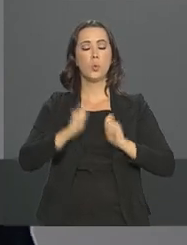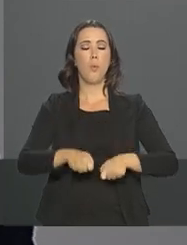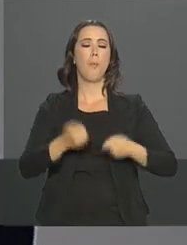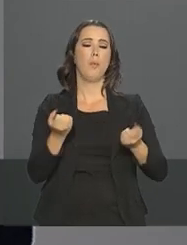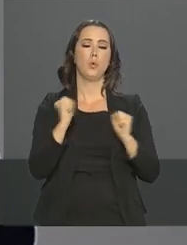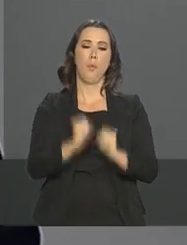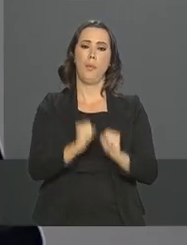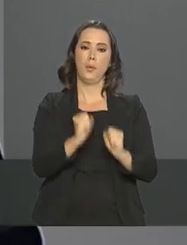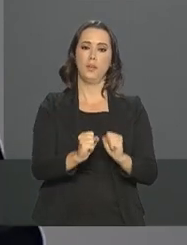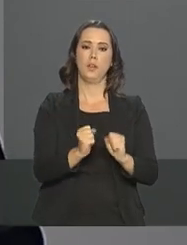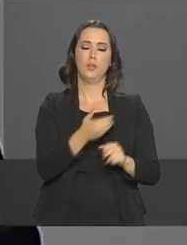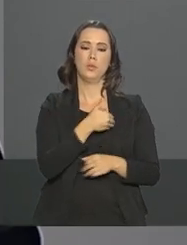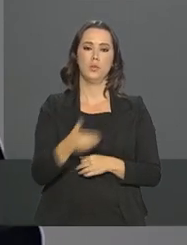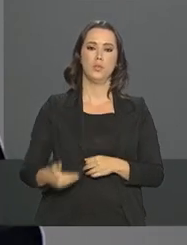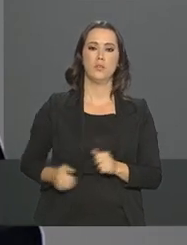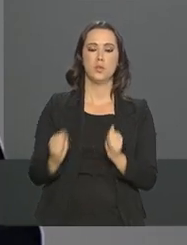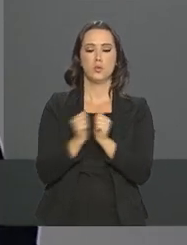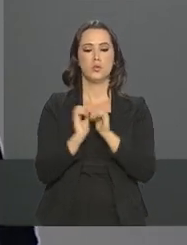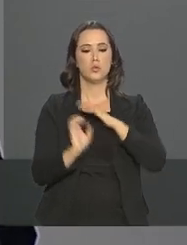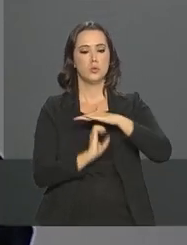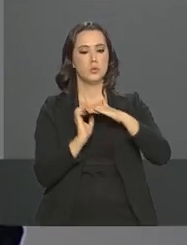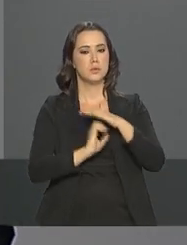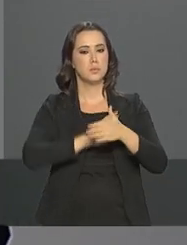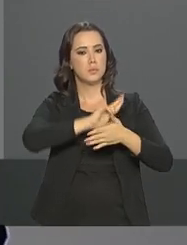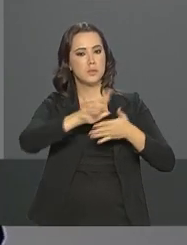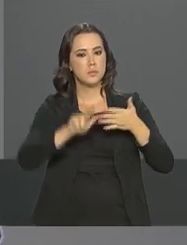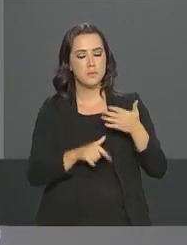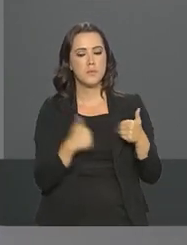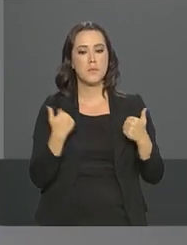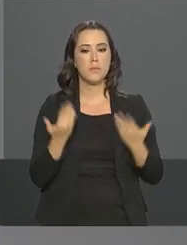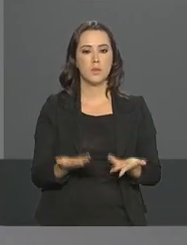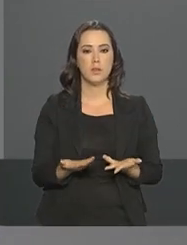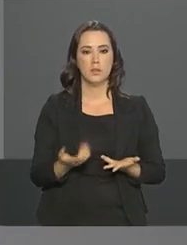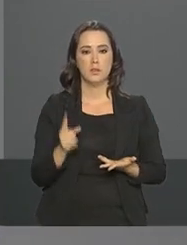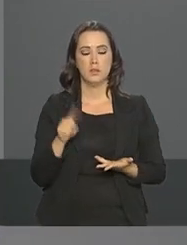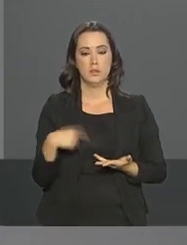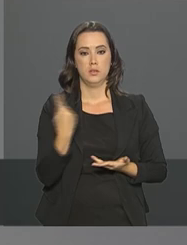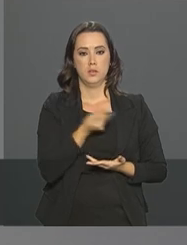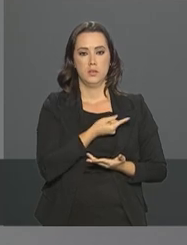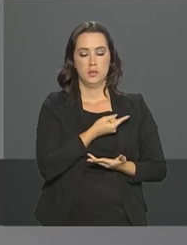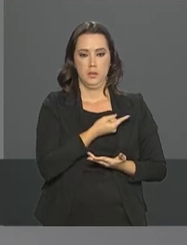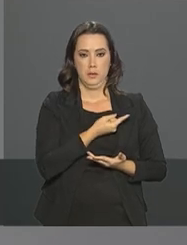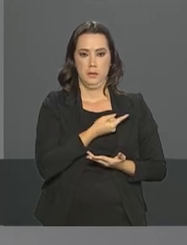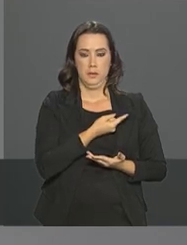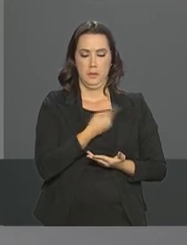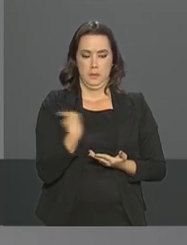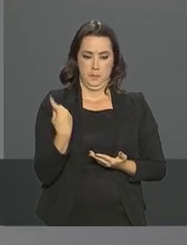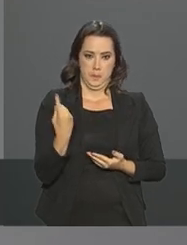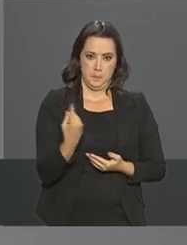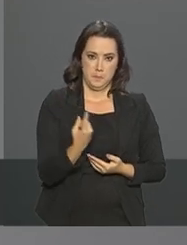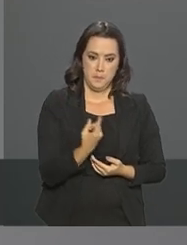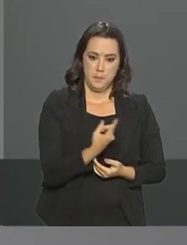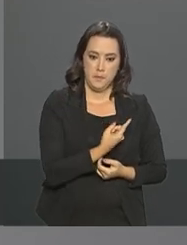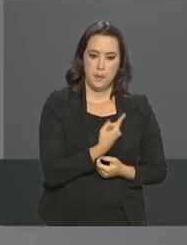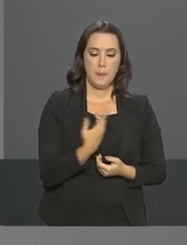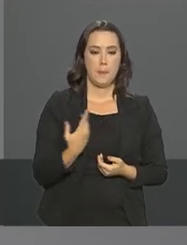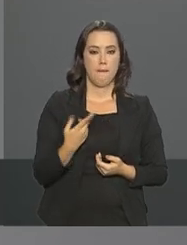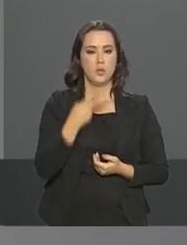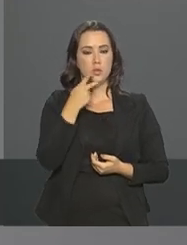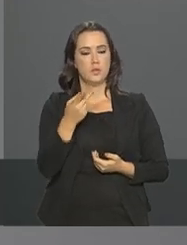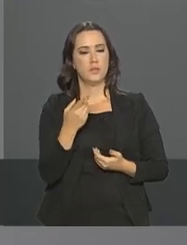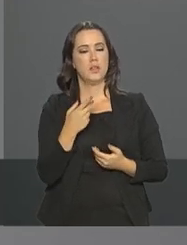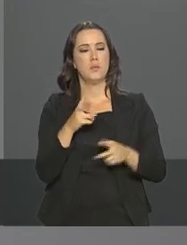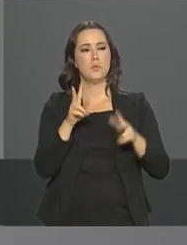público e das empresas e em geral então a quando nós levantamos e